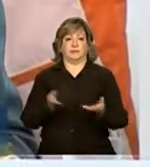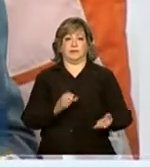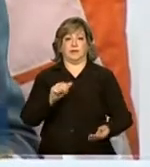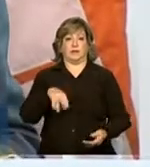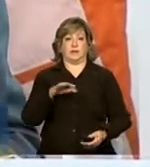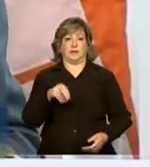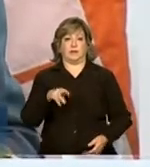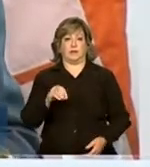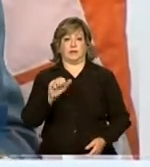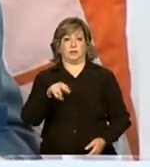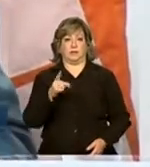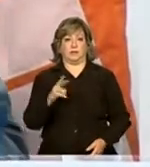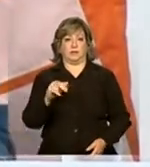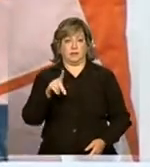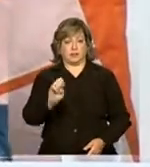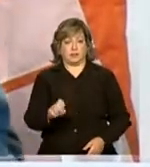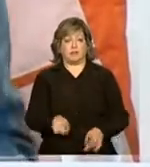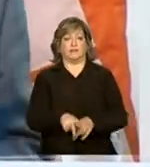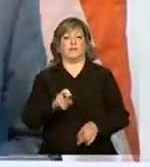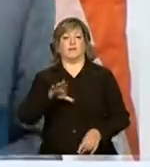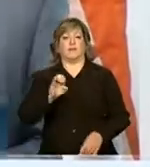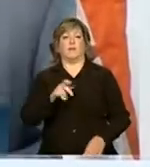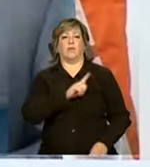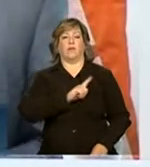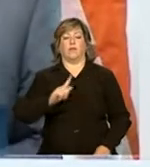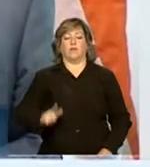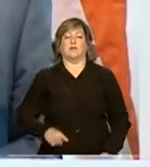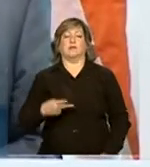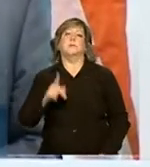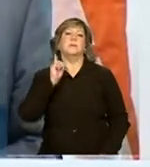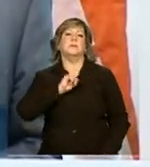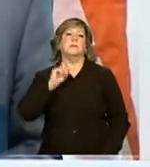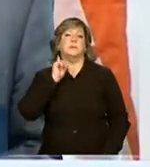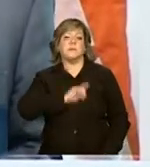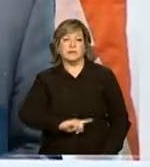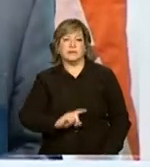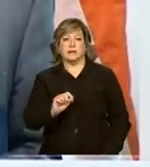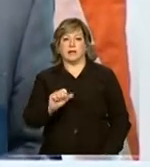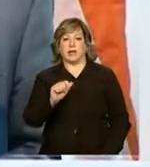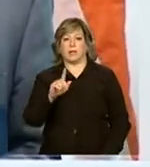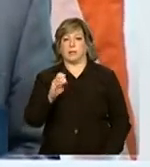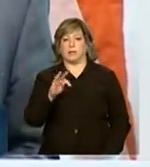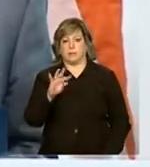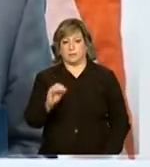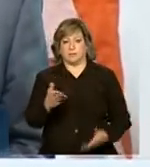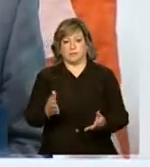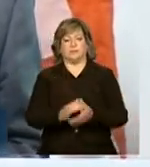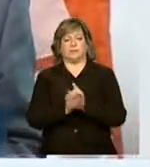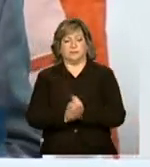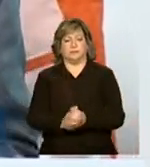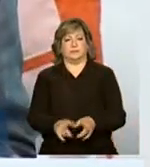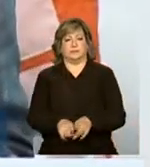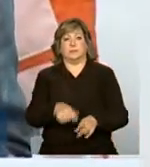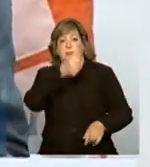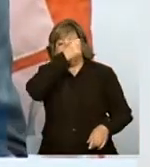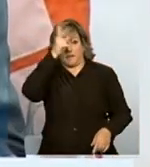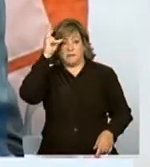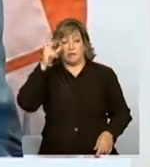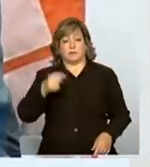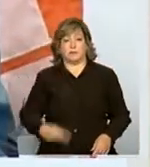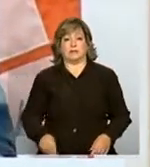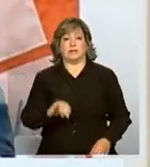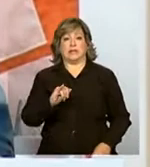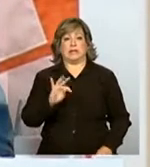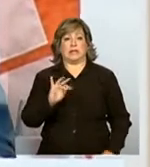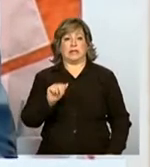Antônio Andrade, Vice-Governador do Estado de Minas Gerais, Alberto Pinto Coelho, Prefeito Municipal de